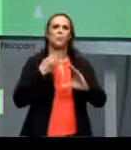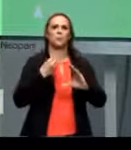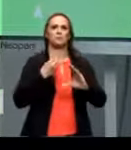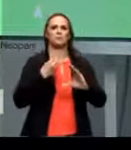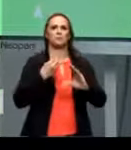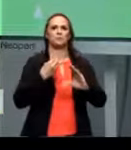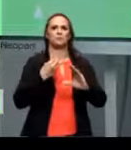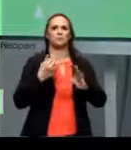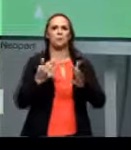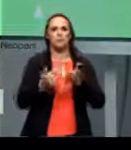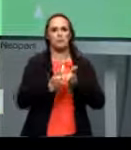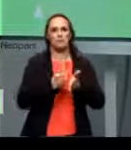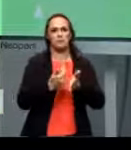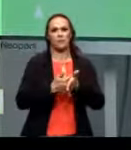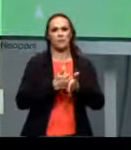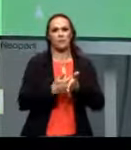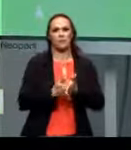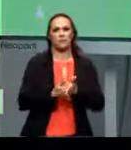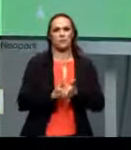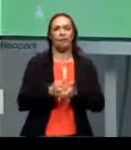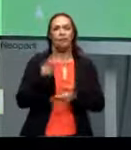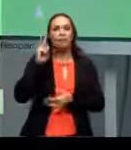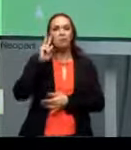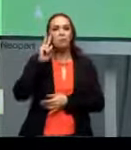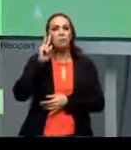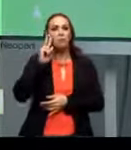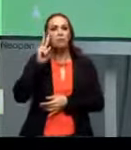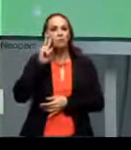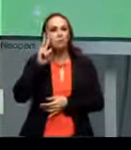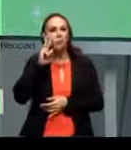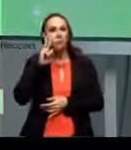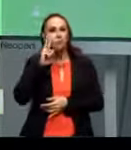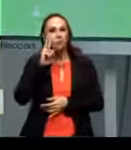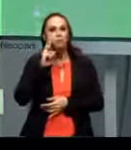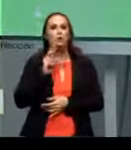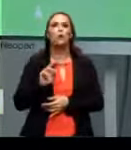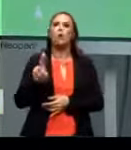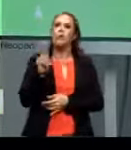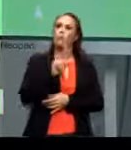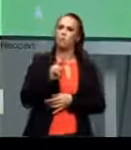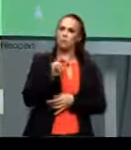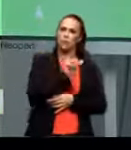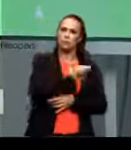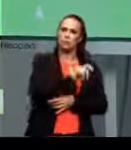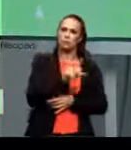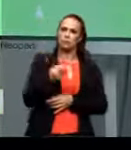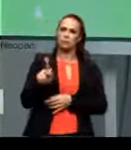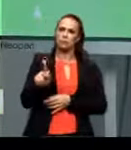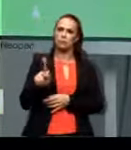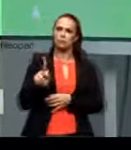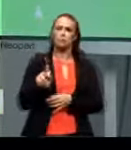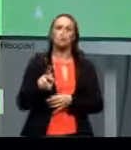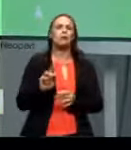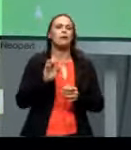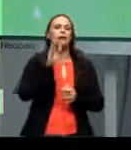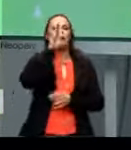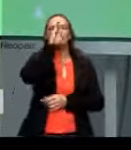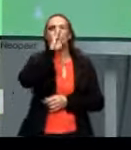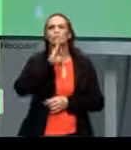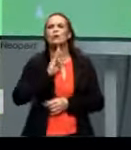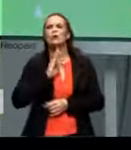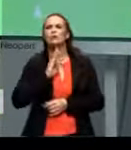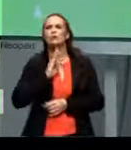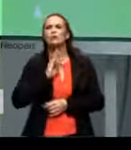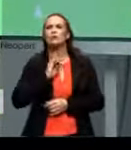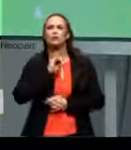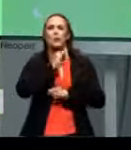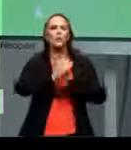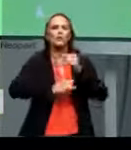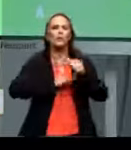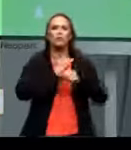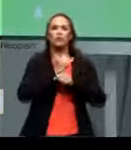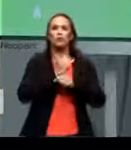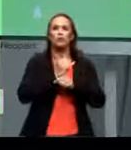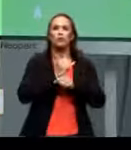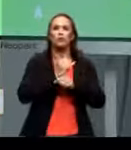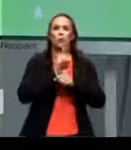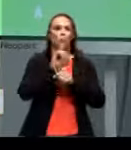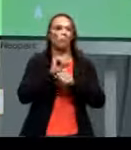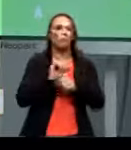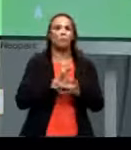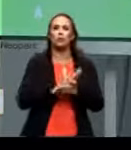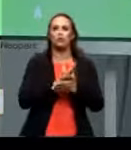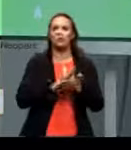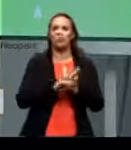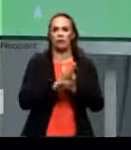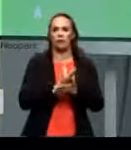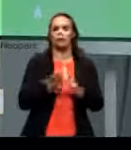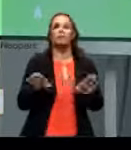aplicativo é gratuito e não consome os dados da sua internet. Você pode consultar também o seu PET, o